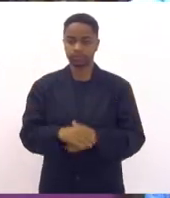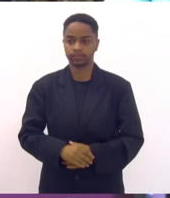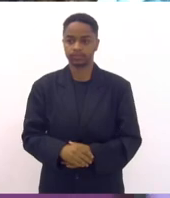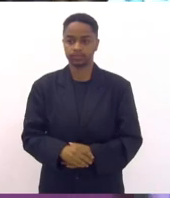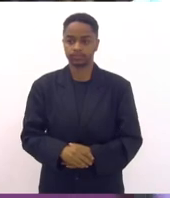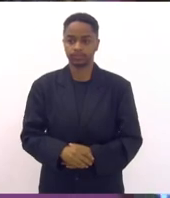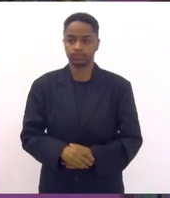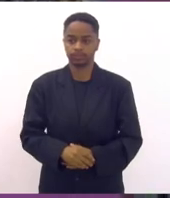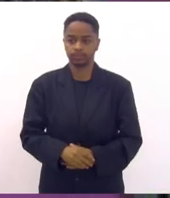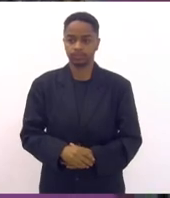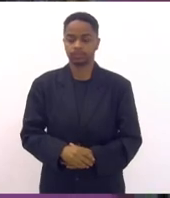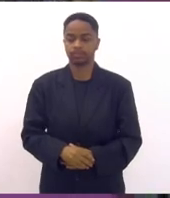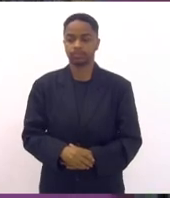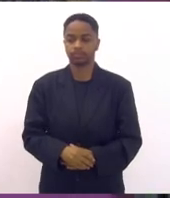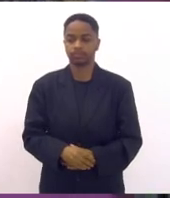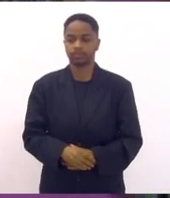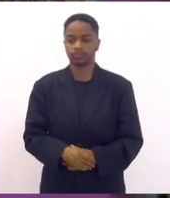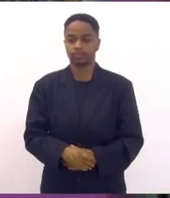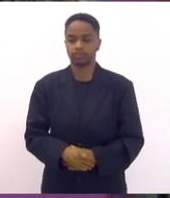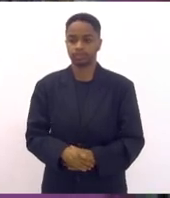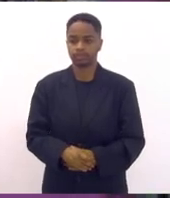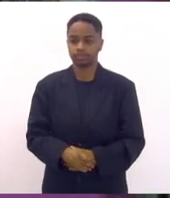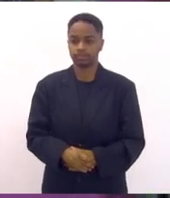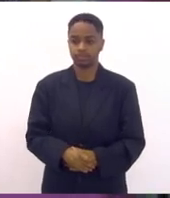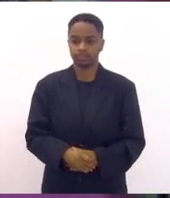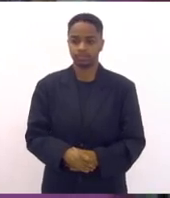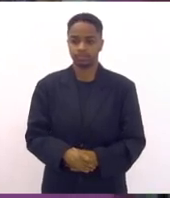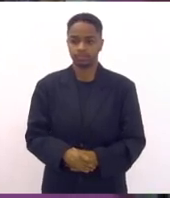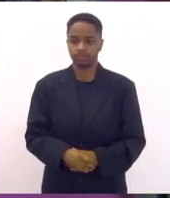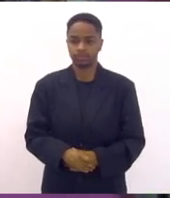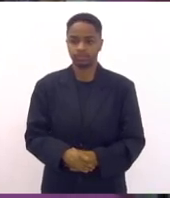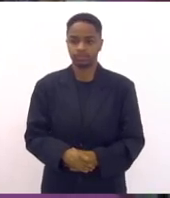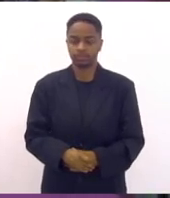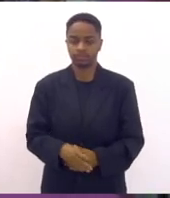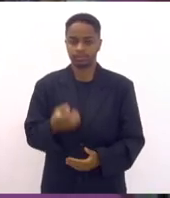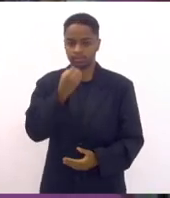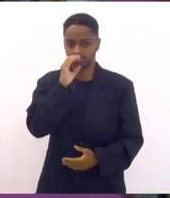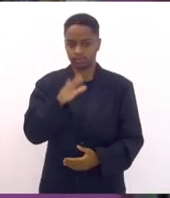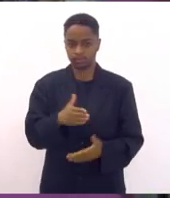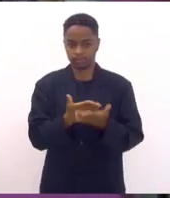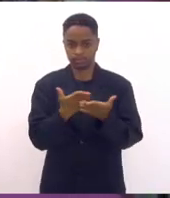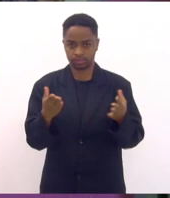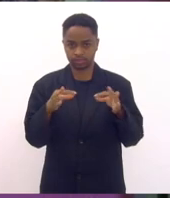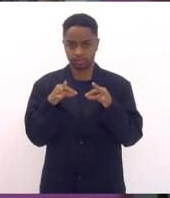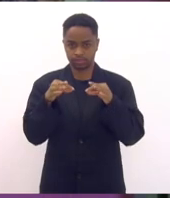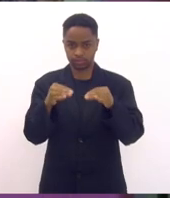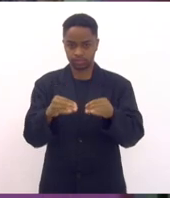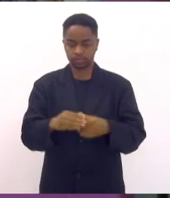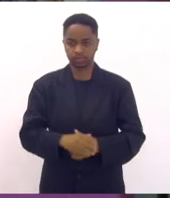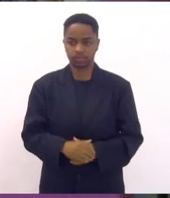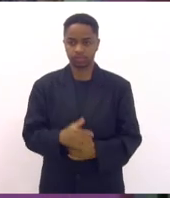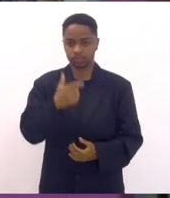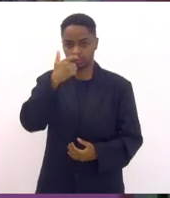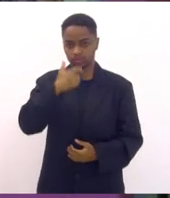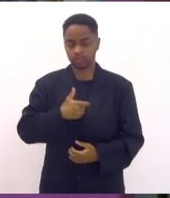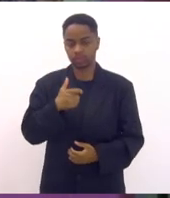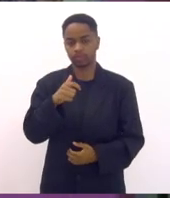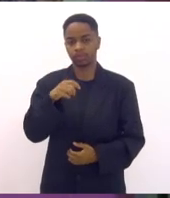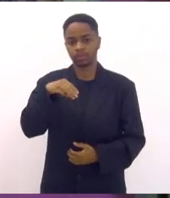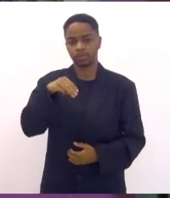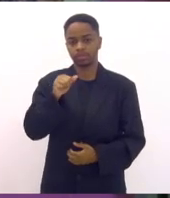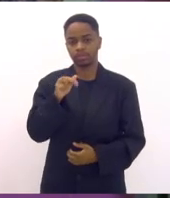todos Pode sim Maria Lúcia Boa tarde a todos e todas meu nome é mar Lúcia